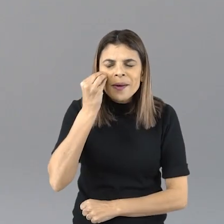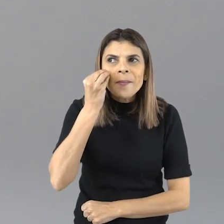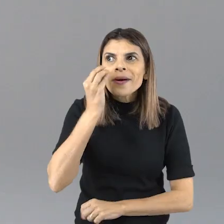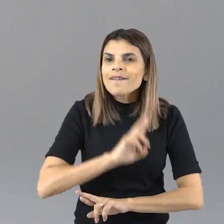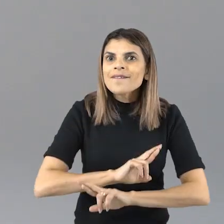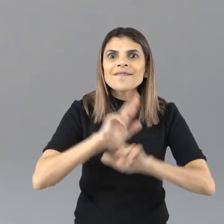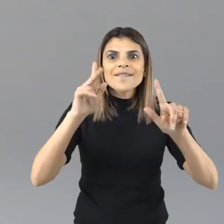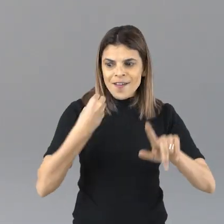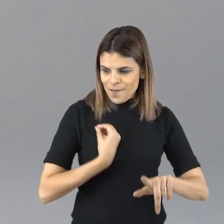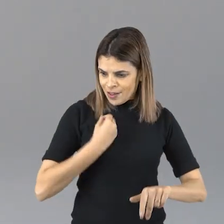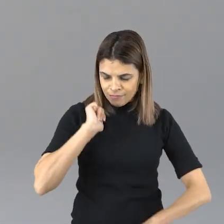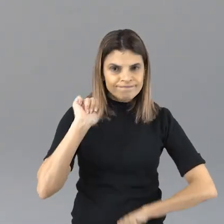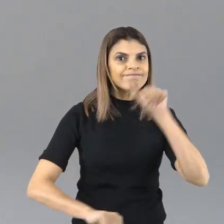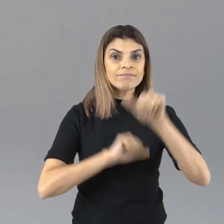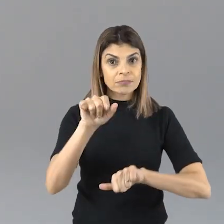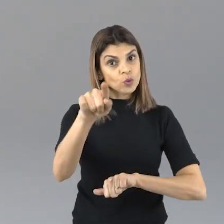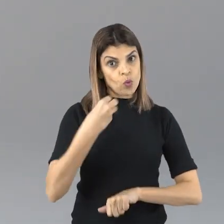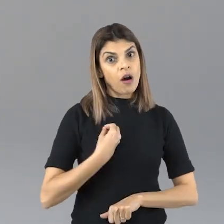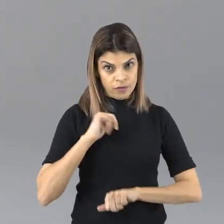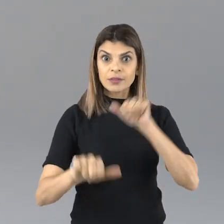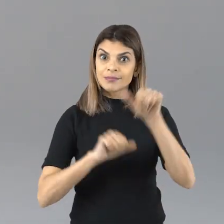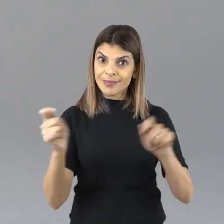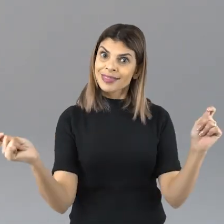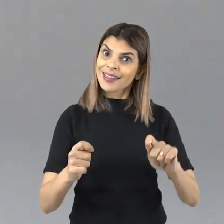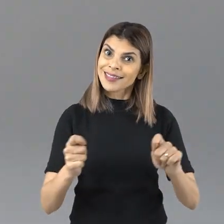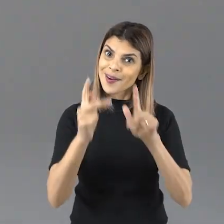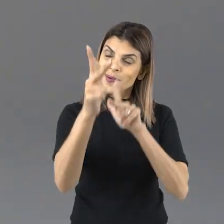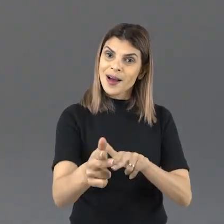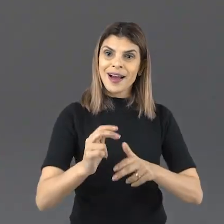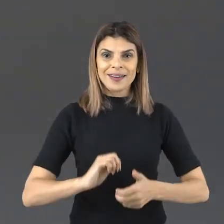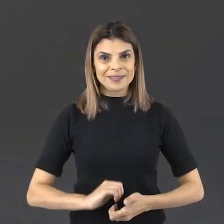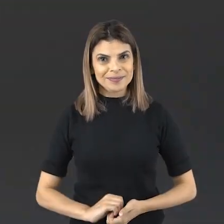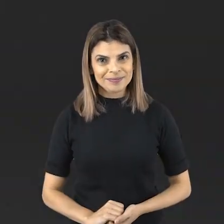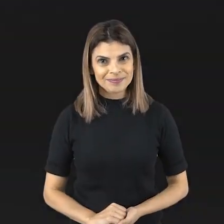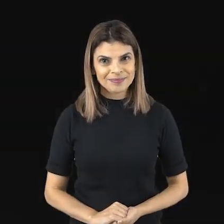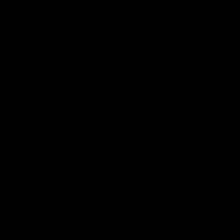isso, minha vida foi transformada. Isso pode transformar a sua vida também.